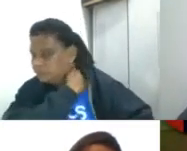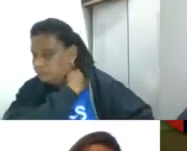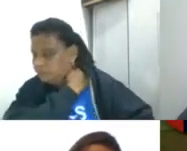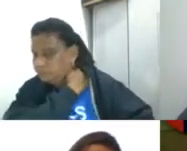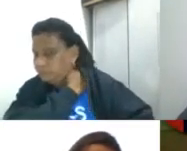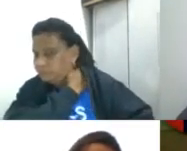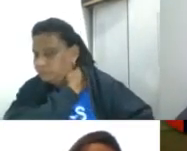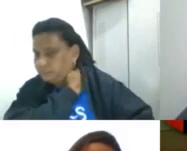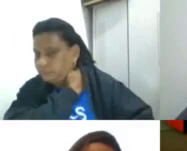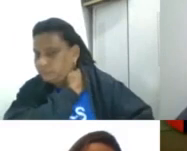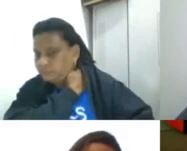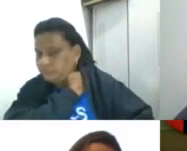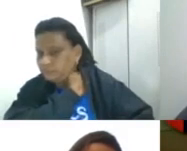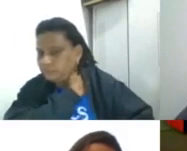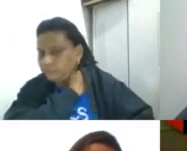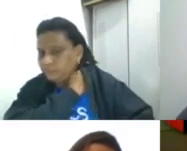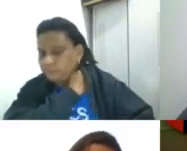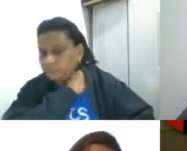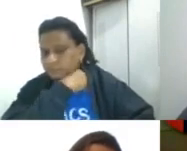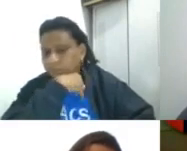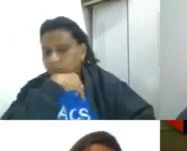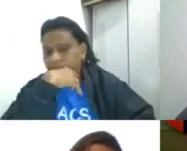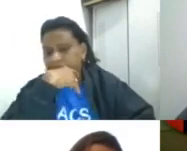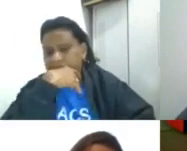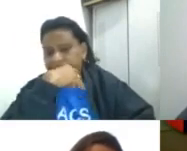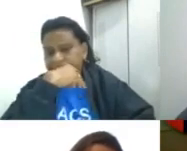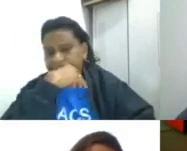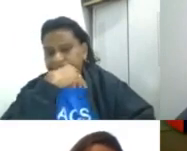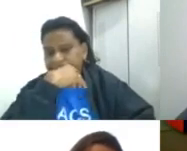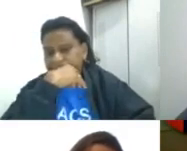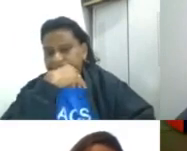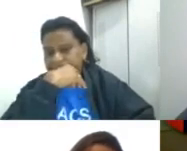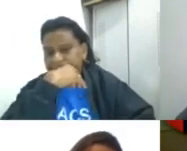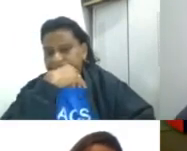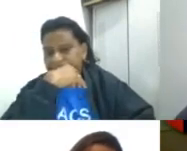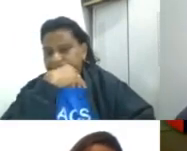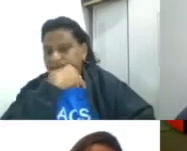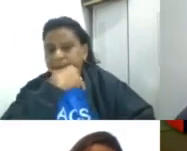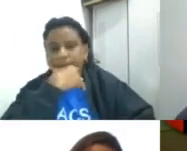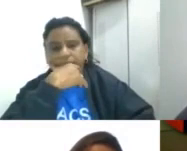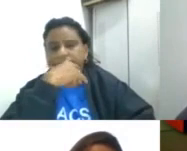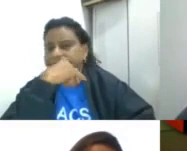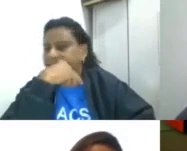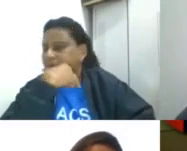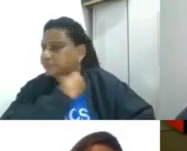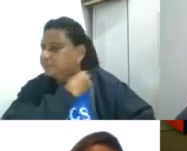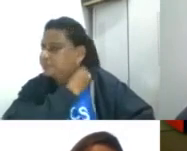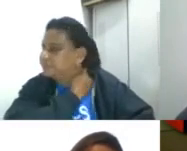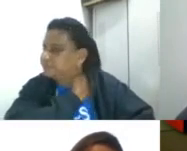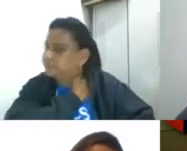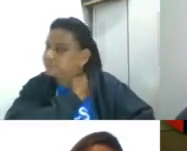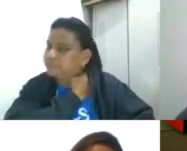geralmente é uma febre acima de 38 graus e que eventualmente ocorre no final do dia no relato desse paciente a sudorese noturna e o